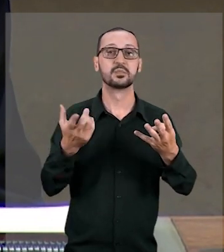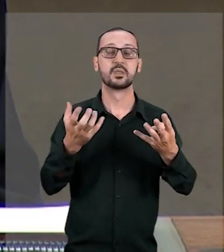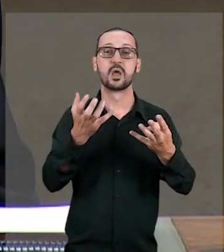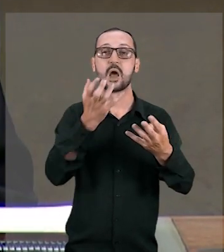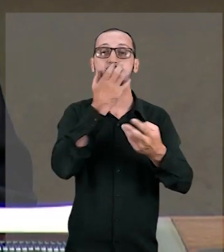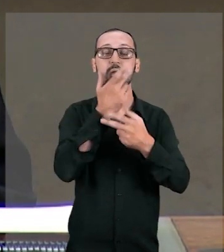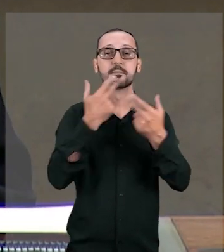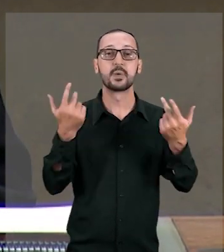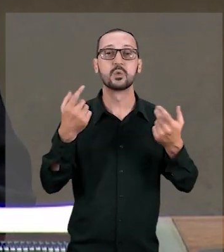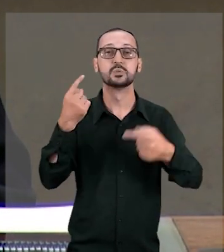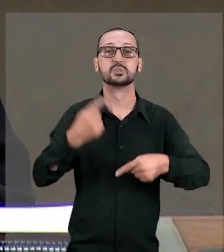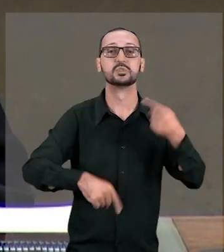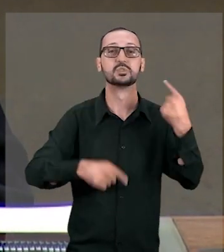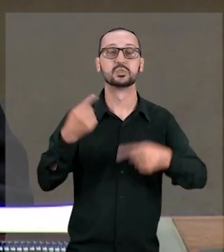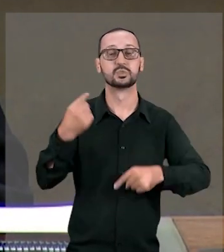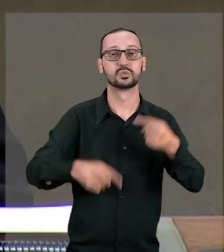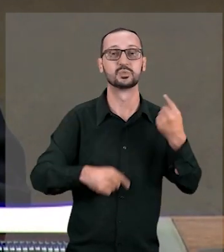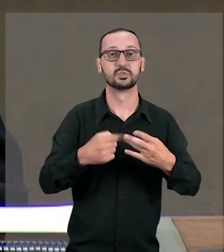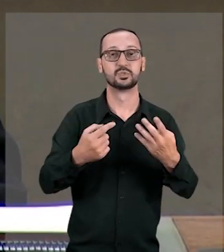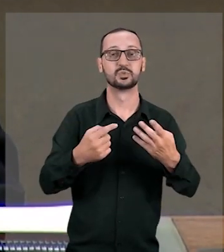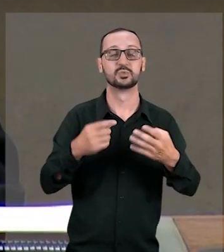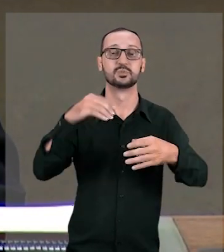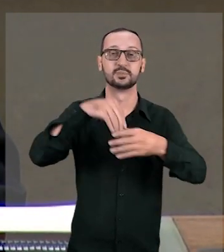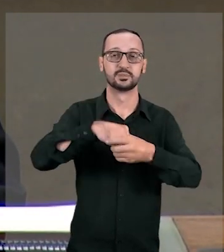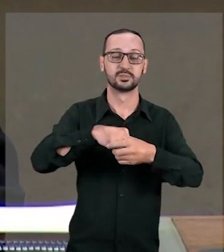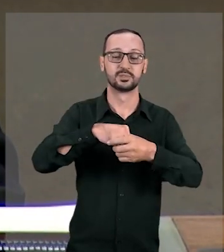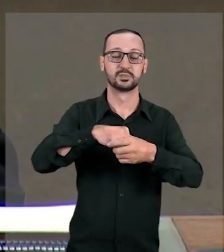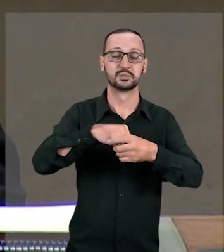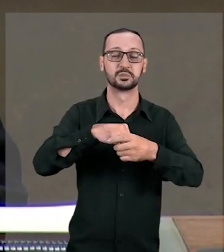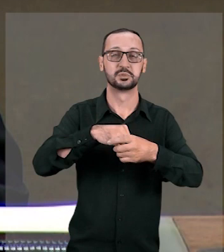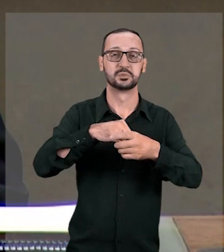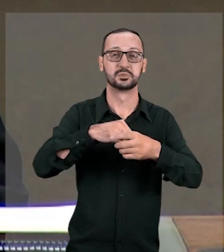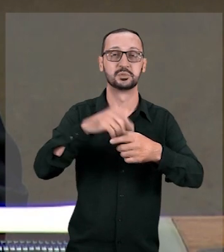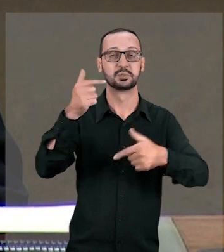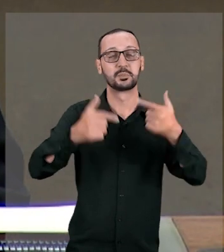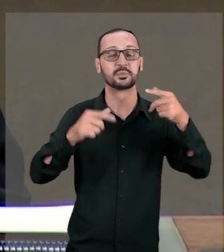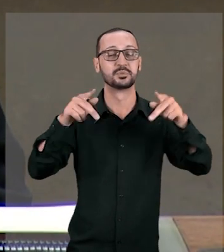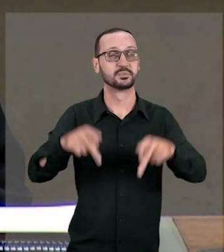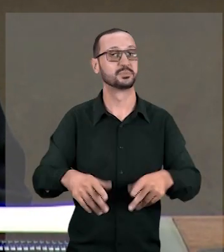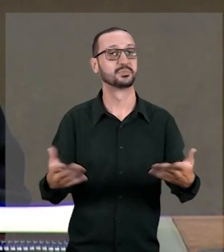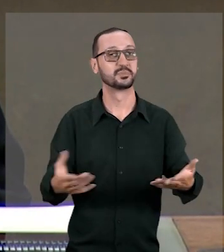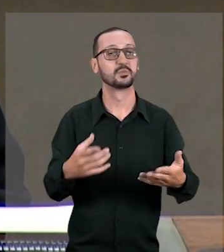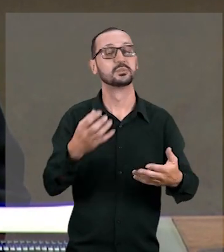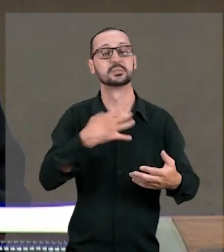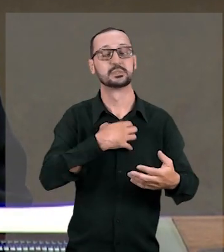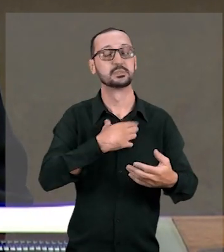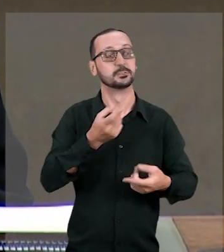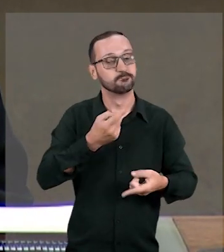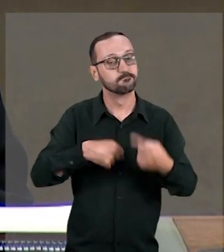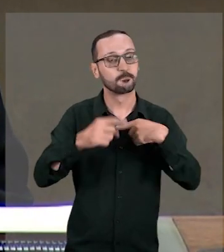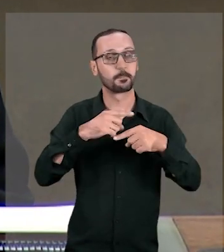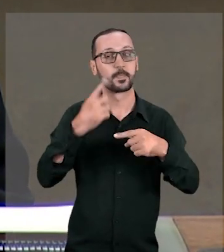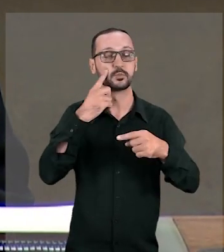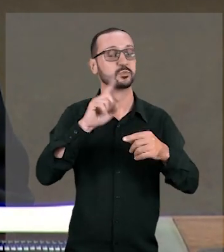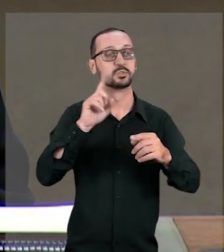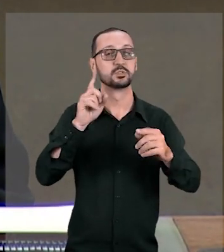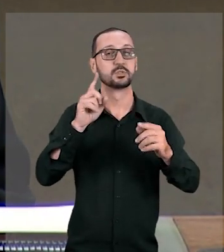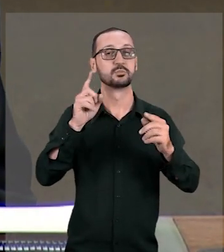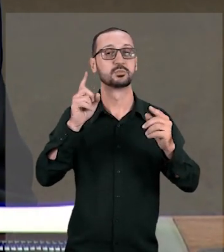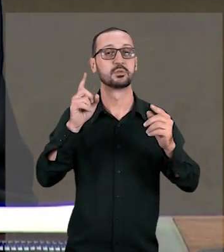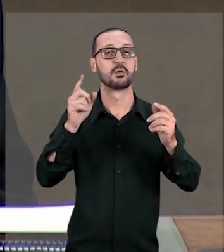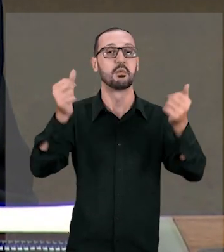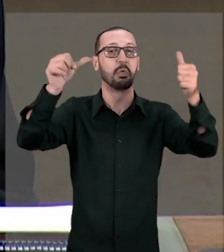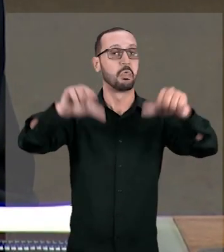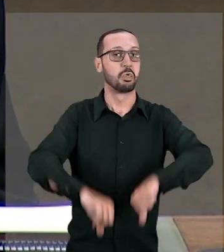animal entrou na agenda pública brasileira. Portanto, nós estamos avançando, nós não estamos decadentes.